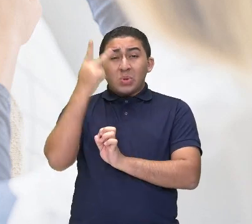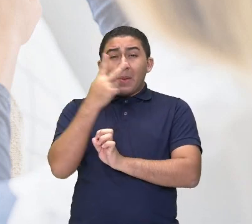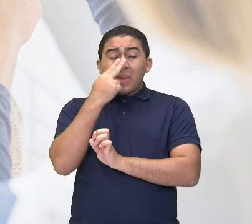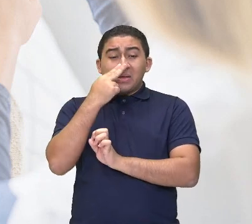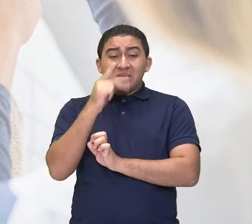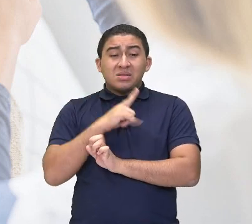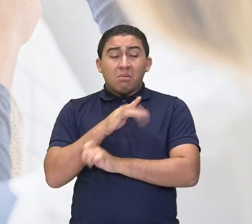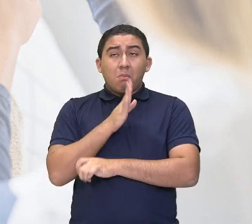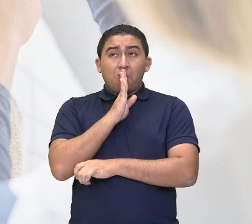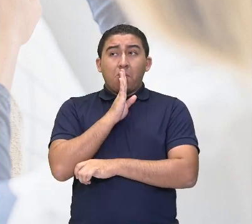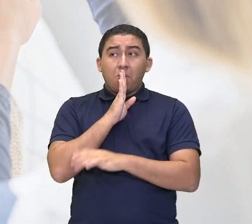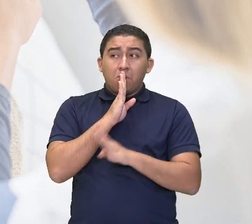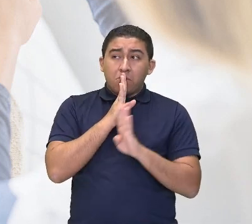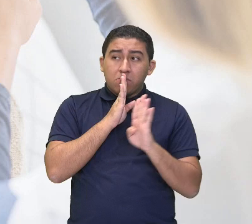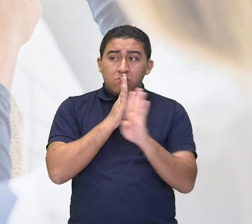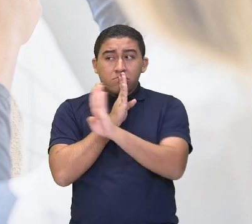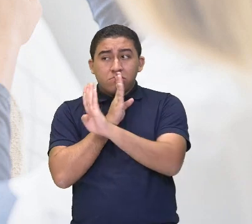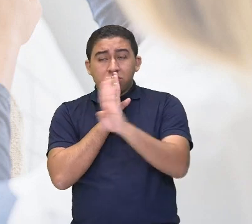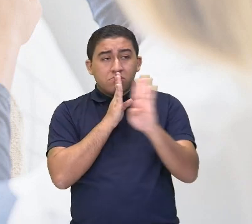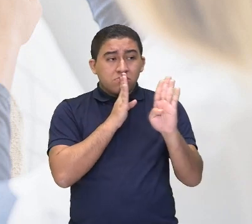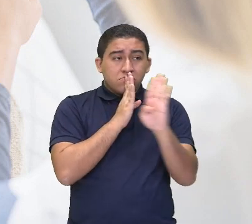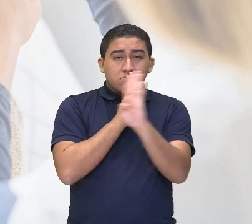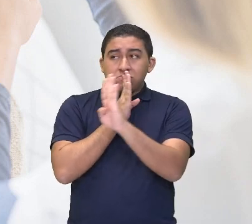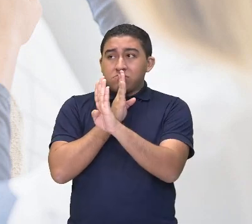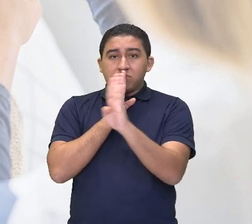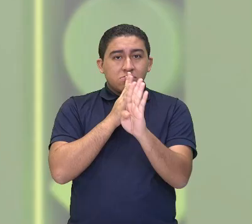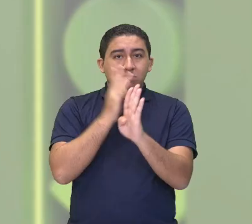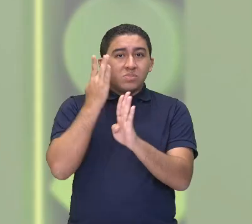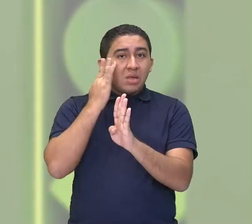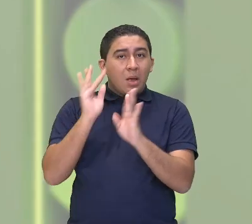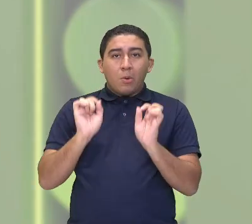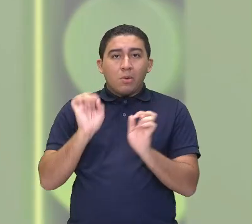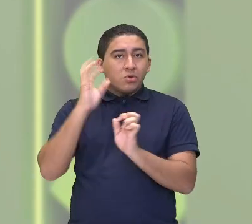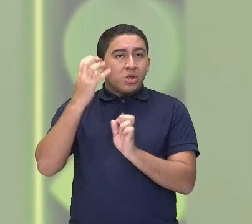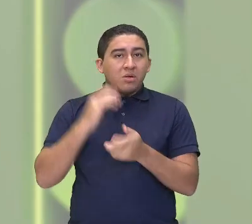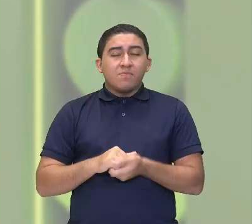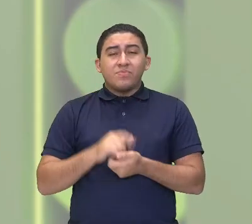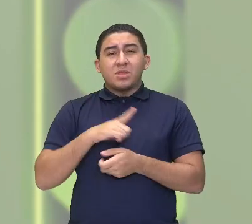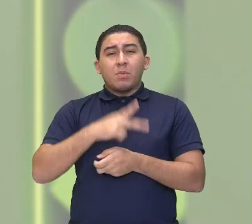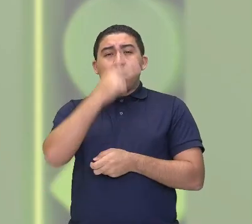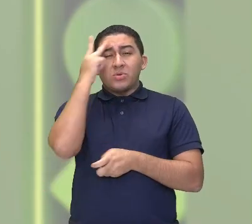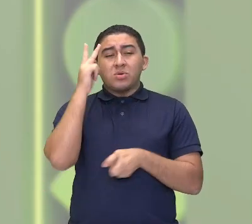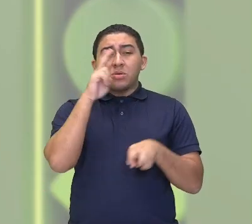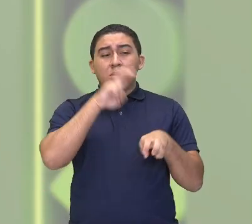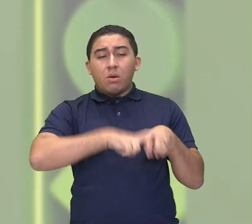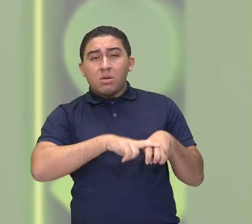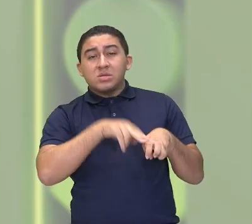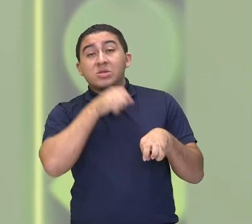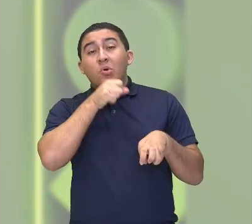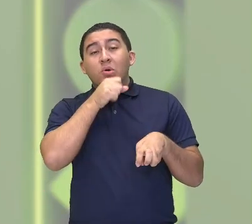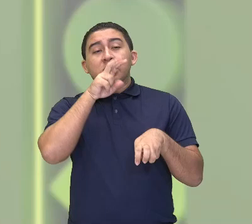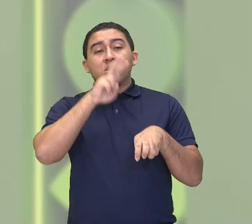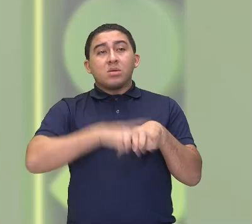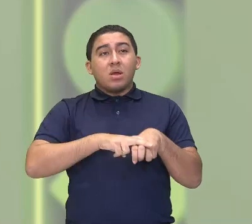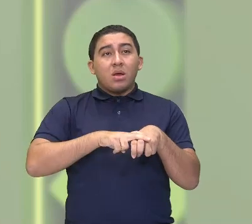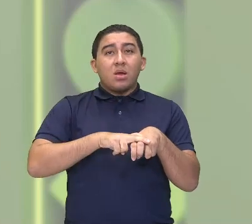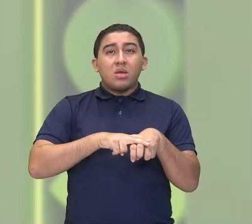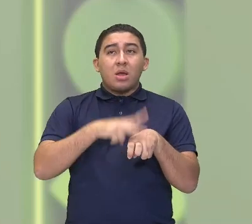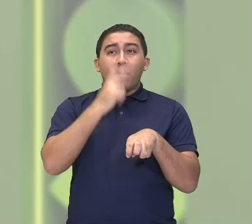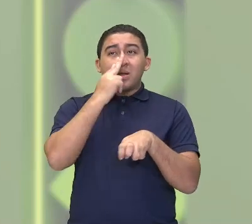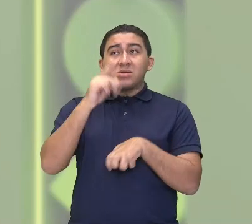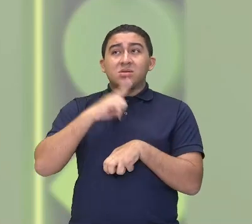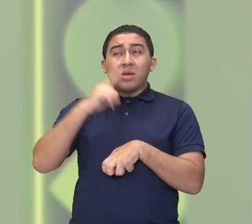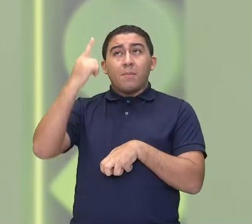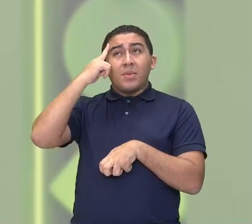do ambiente ao redor, né? Às vezes você observa ali uma pessoa idosa sentada ali numa cadeira, às vezes parece que ela está pensando em